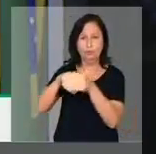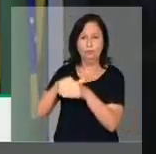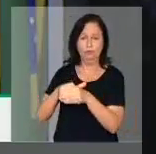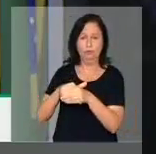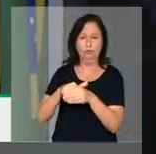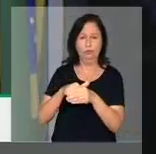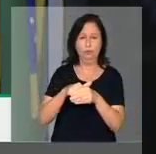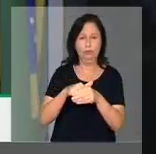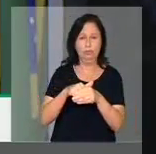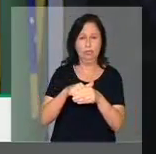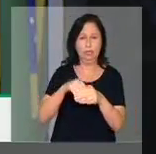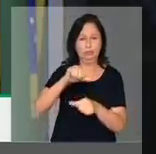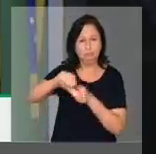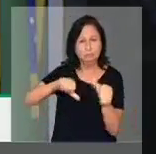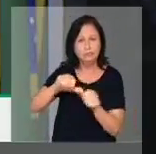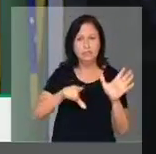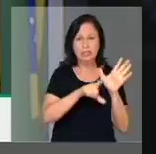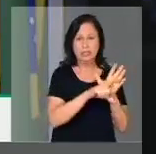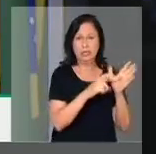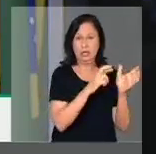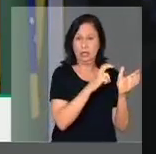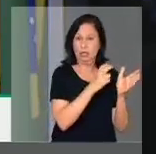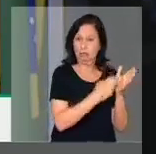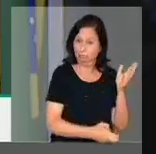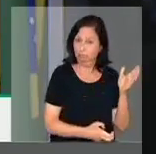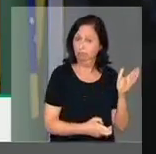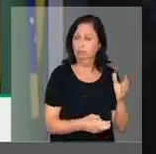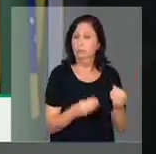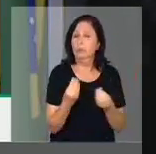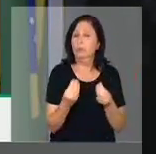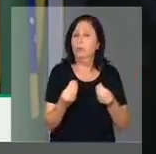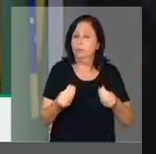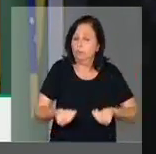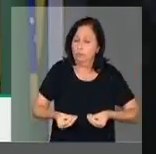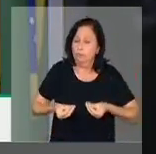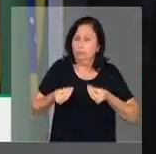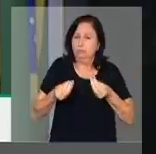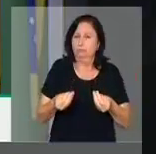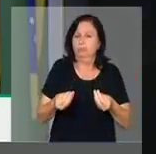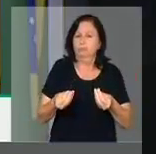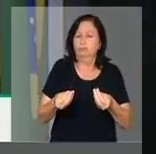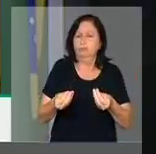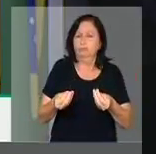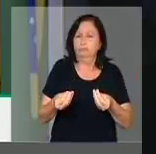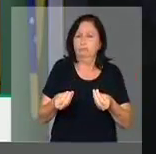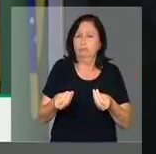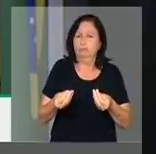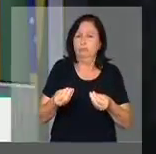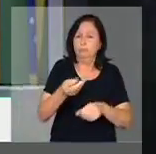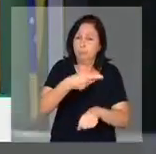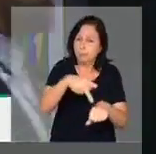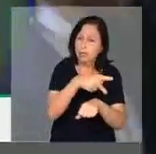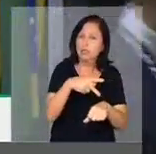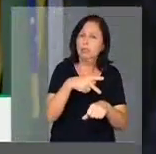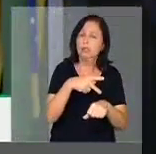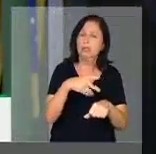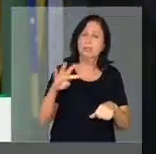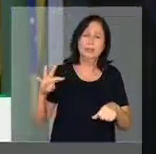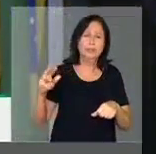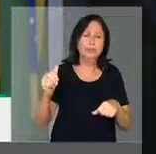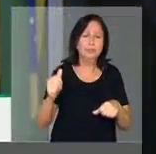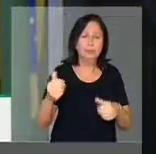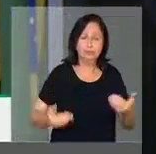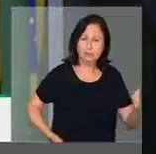a reforma tributária? Não seria uma contribuição à nação? Seria uma contribuição aos trabalhadores,